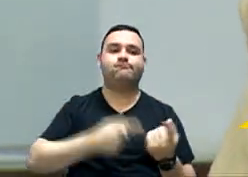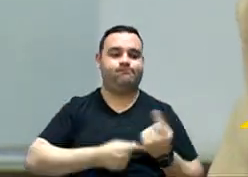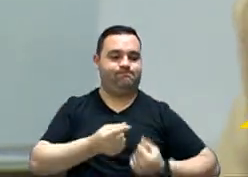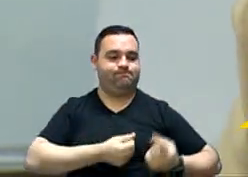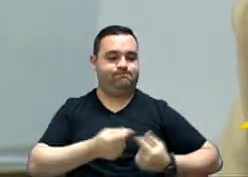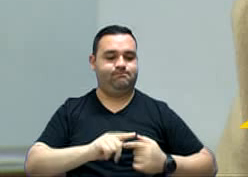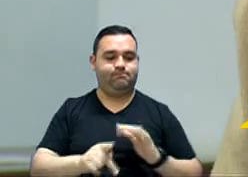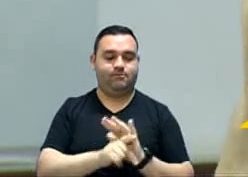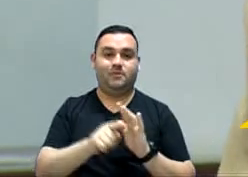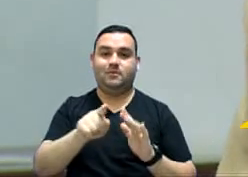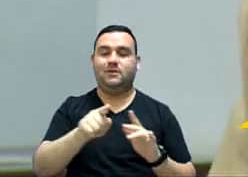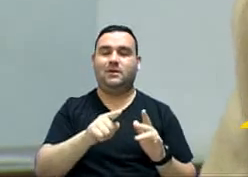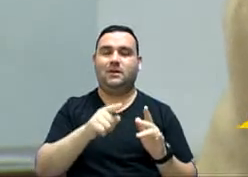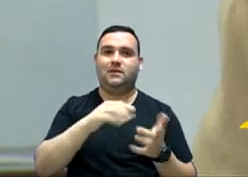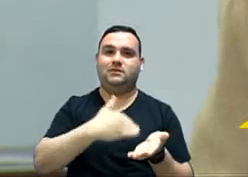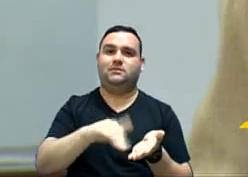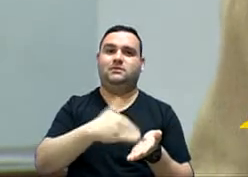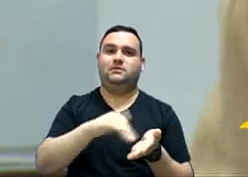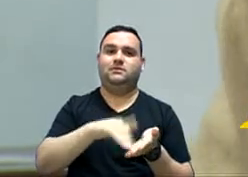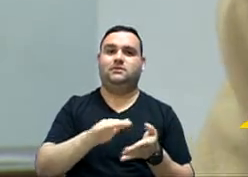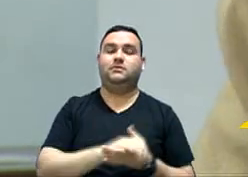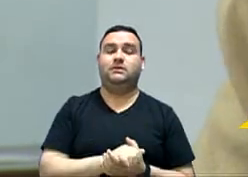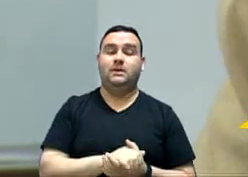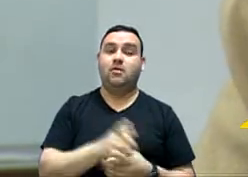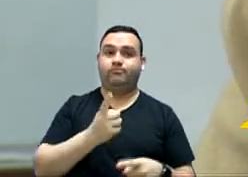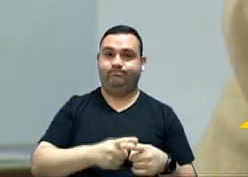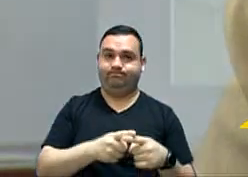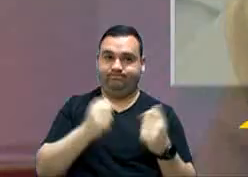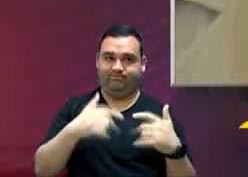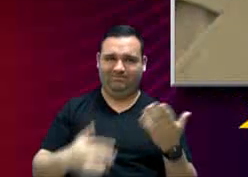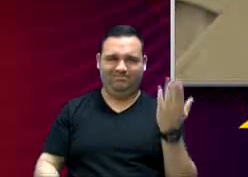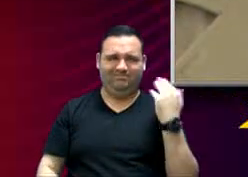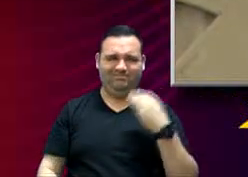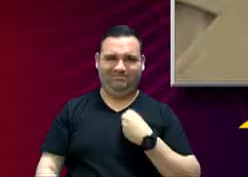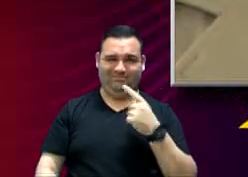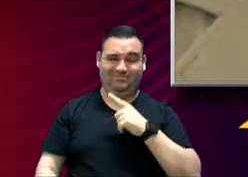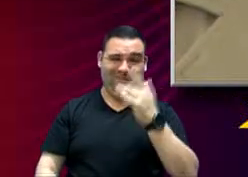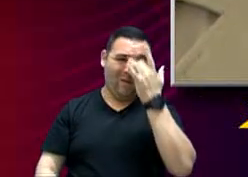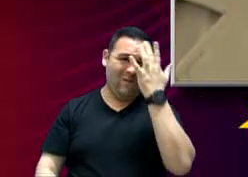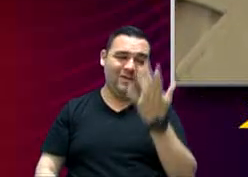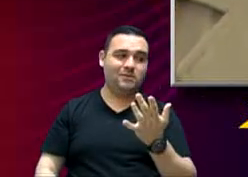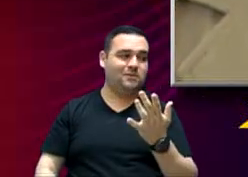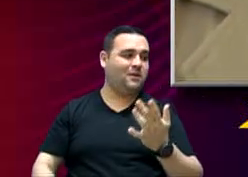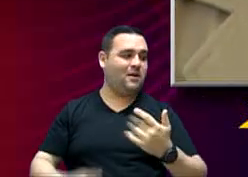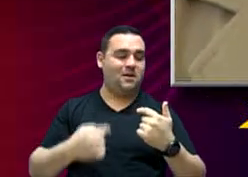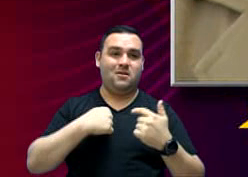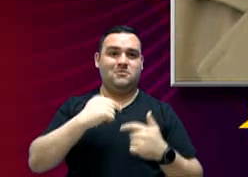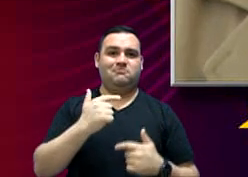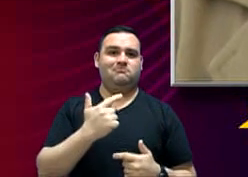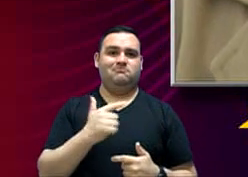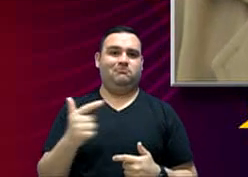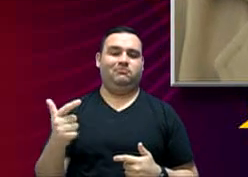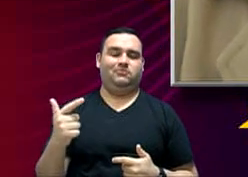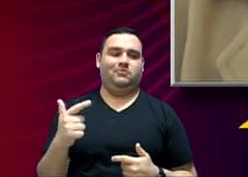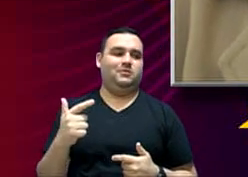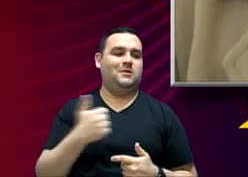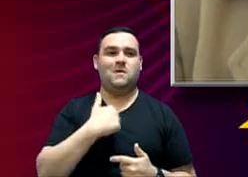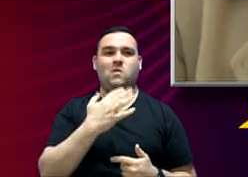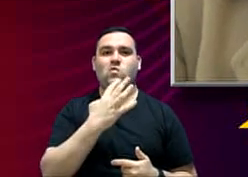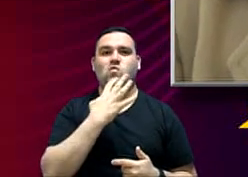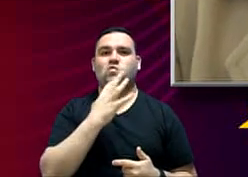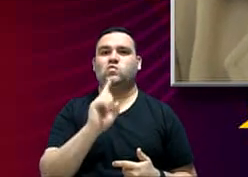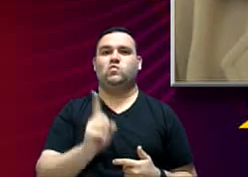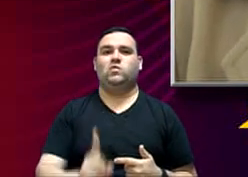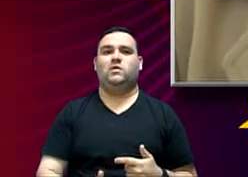da... ali. Então, Cíntia, porque, assim, quando você estava lá, era mais fácil. Eu, na verdade, não tenho... não